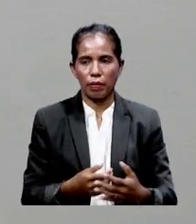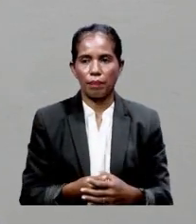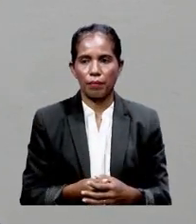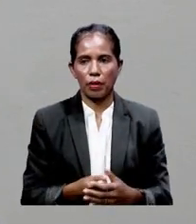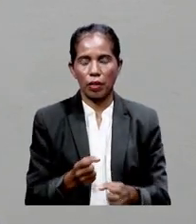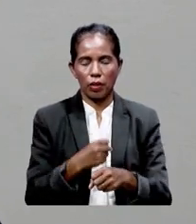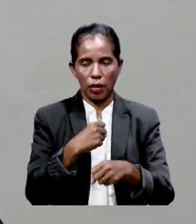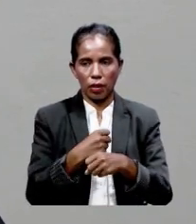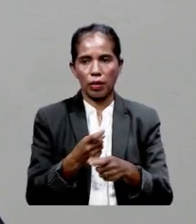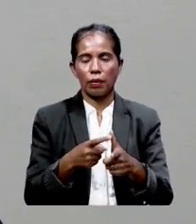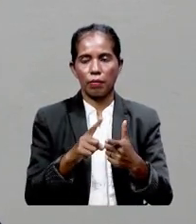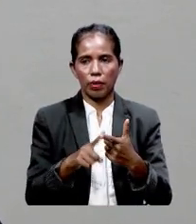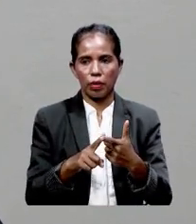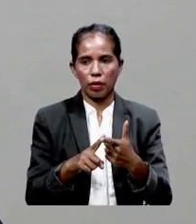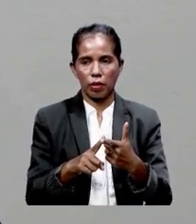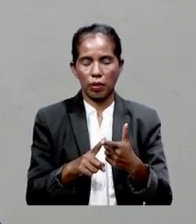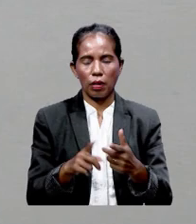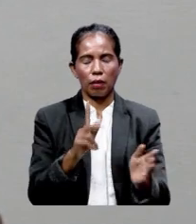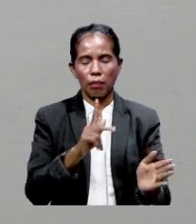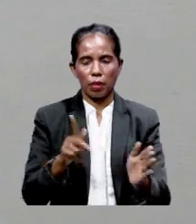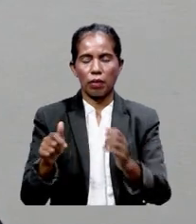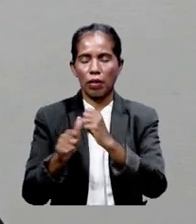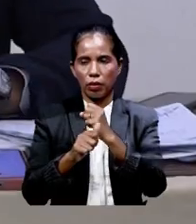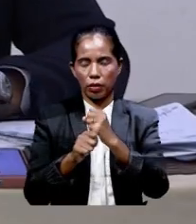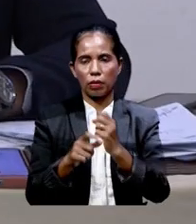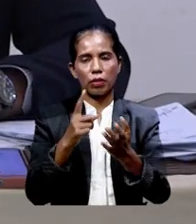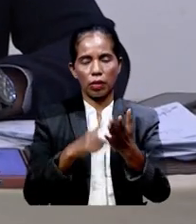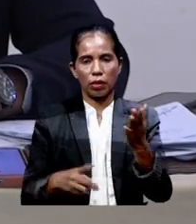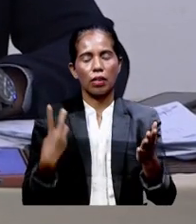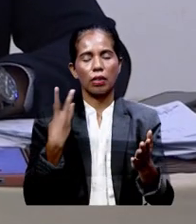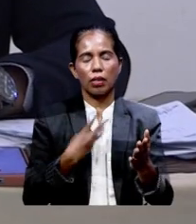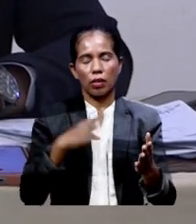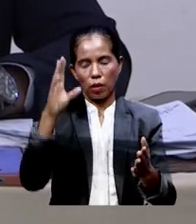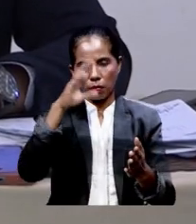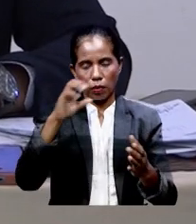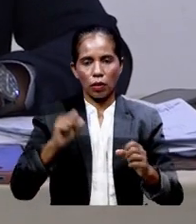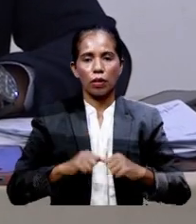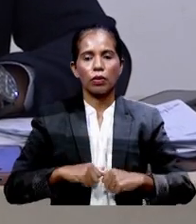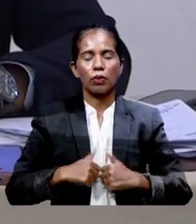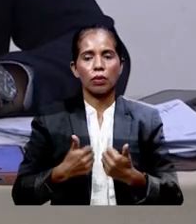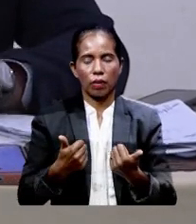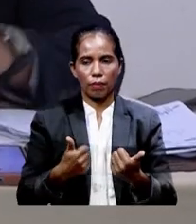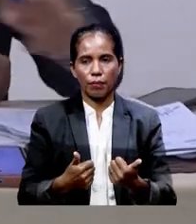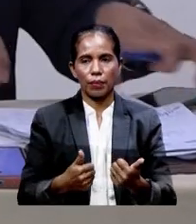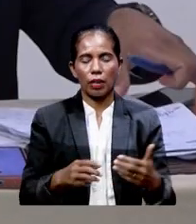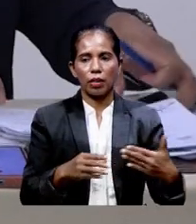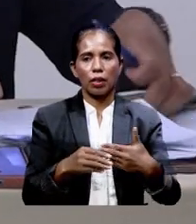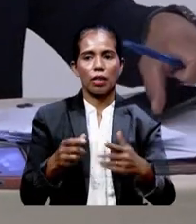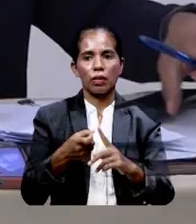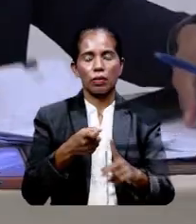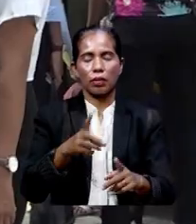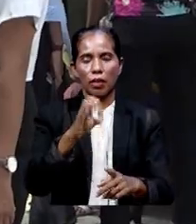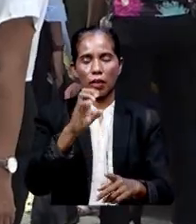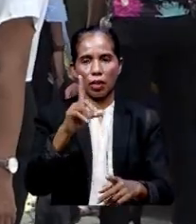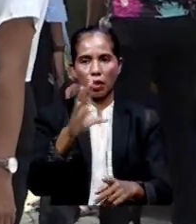alô diagnóstico depois plano de ação saída ou itabu a solução. A foi o Ministério da Saúde nebe lidera Husi Elia dos Reis Amaral decide la